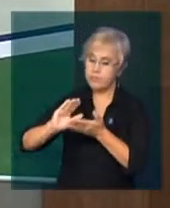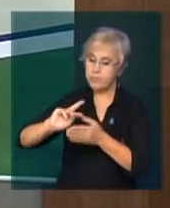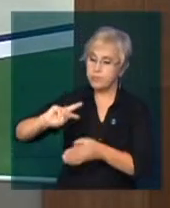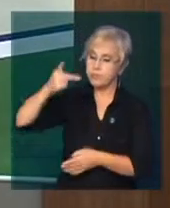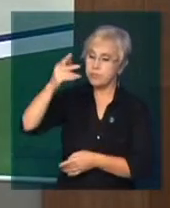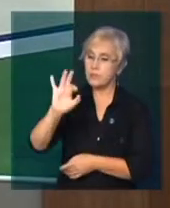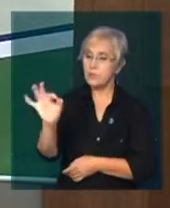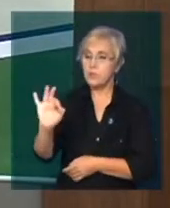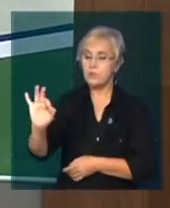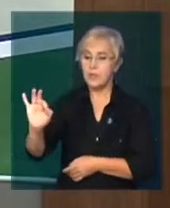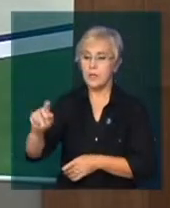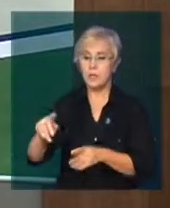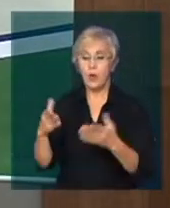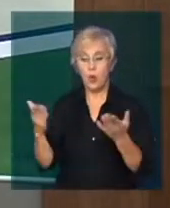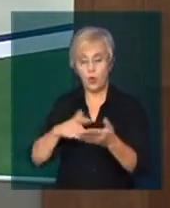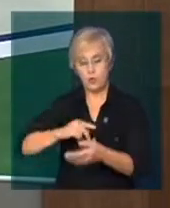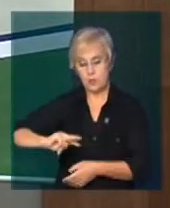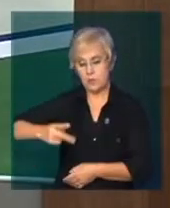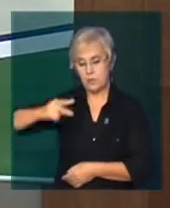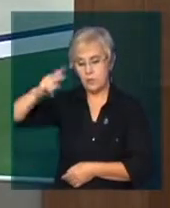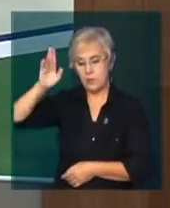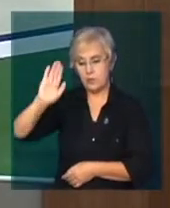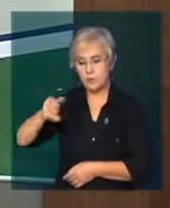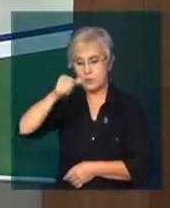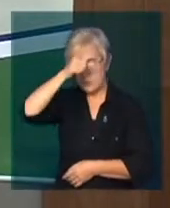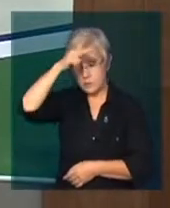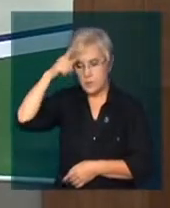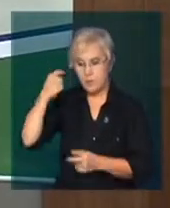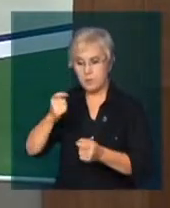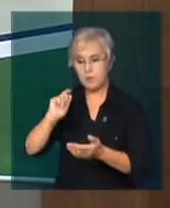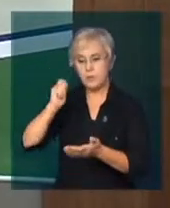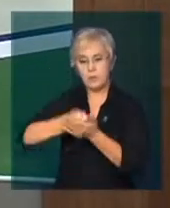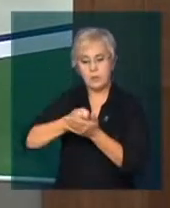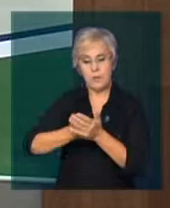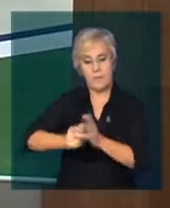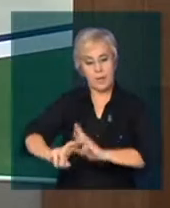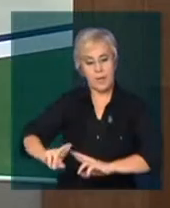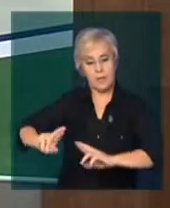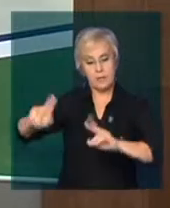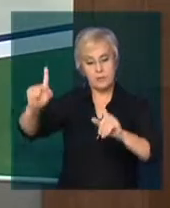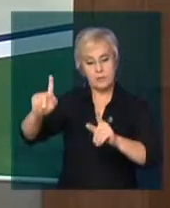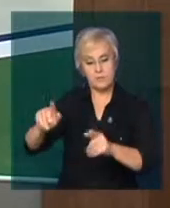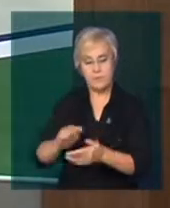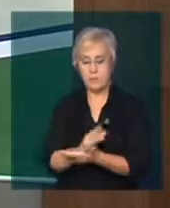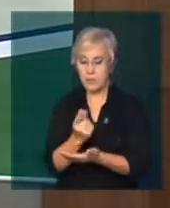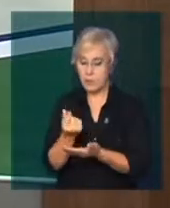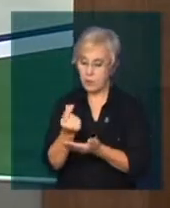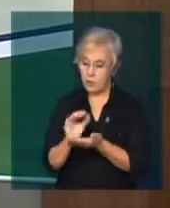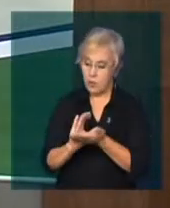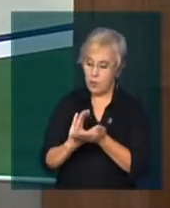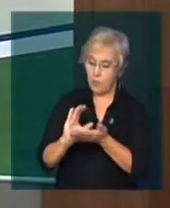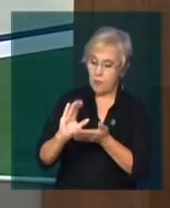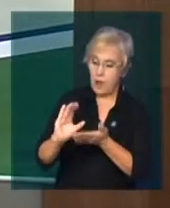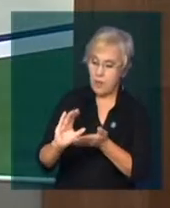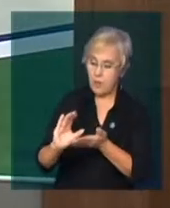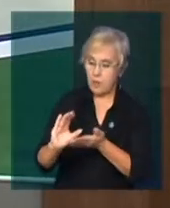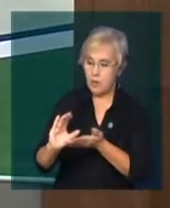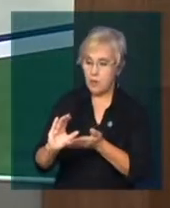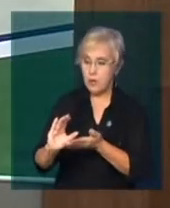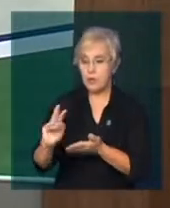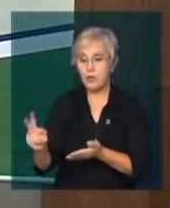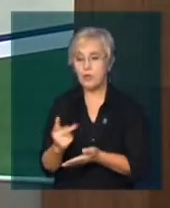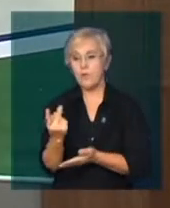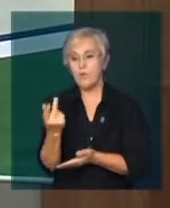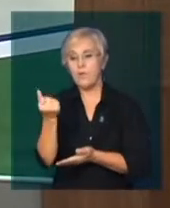repasse defasado, e que, então, a prefeitura tem que arcar com essa diferença entre o valor recebido e o valor